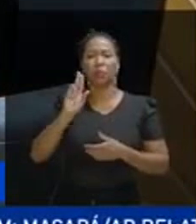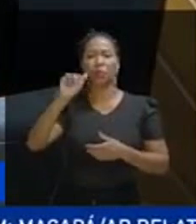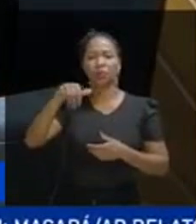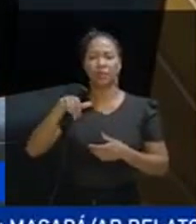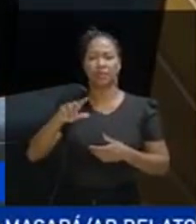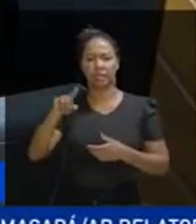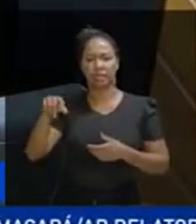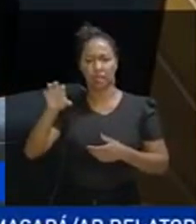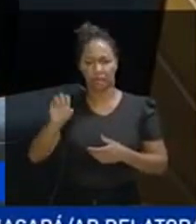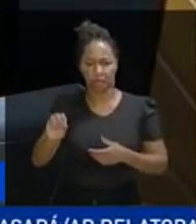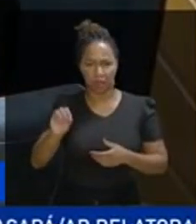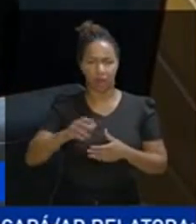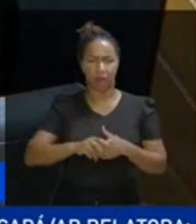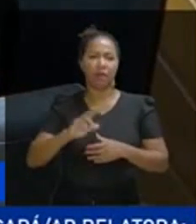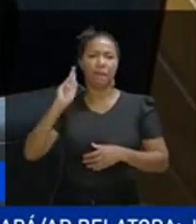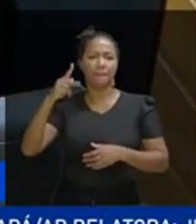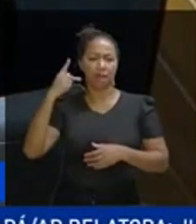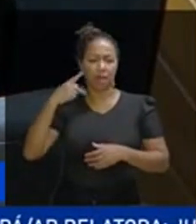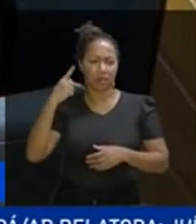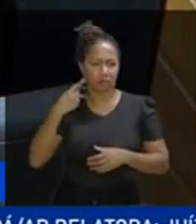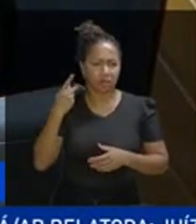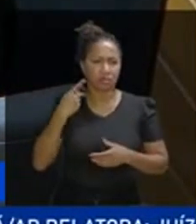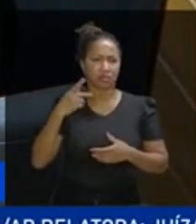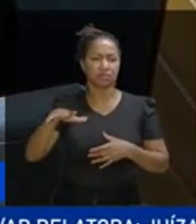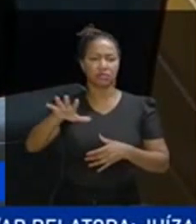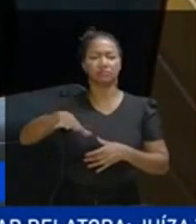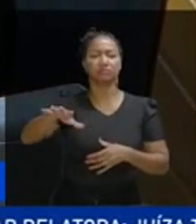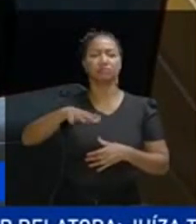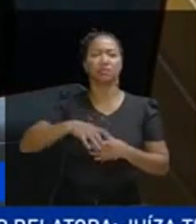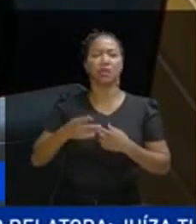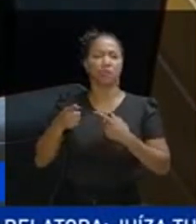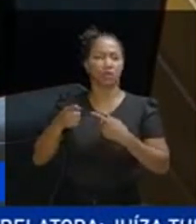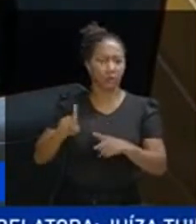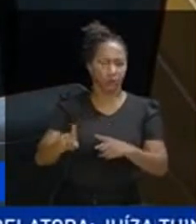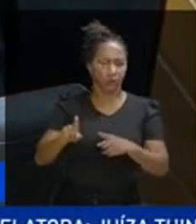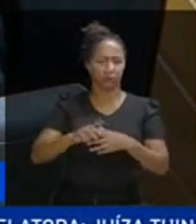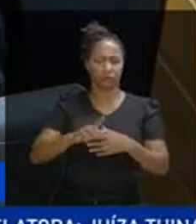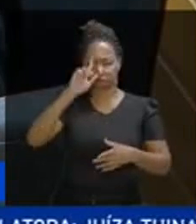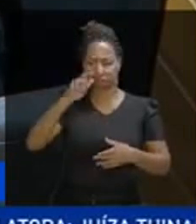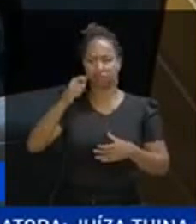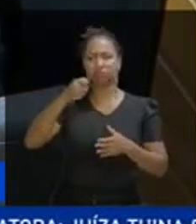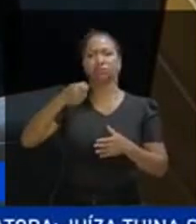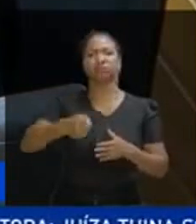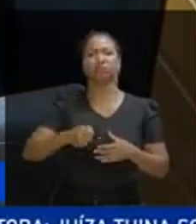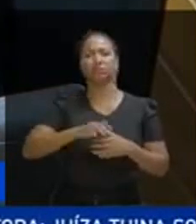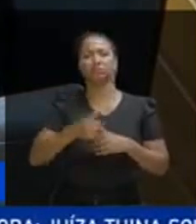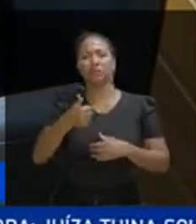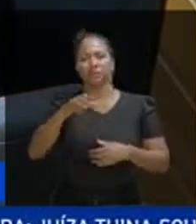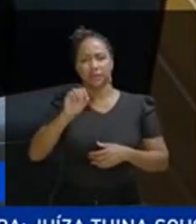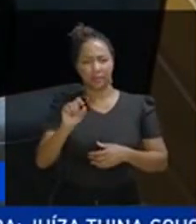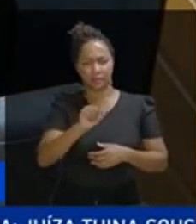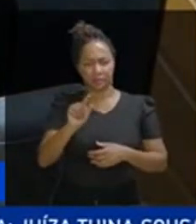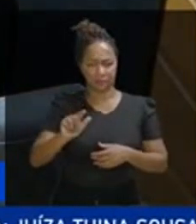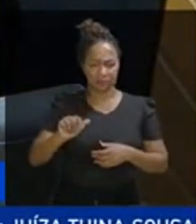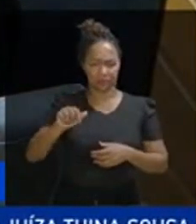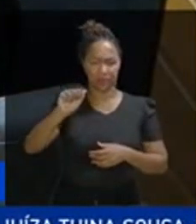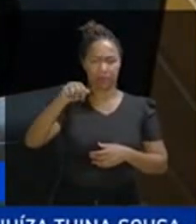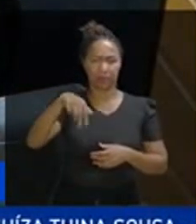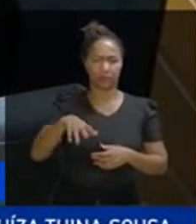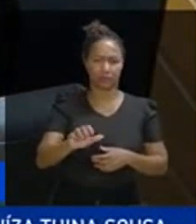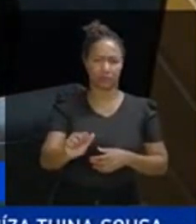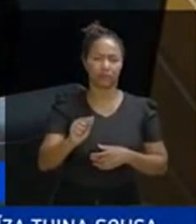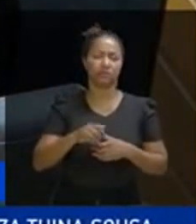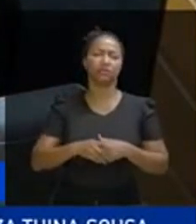pela Procuradoria da Fazenda Nacional, contra a sentença proferida pelo juízo eleitoral da 10ª Zona, que julgou